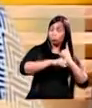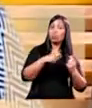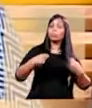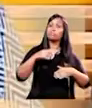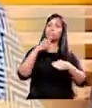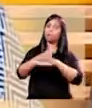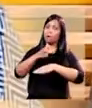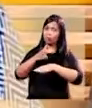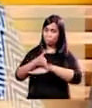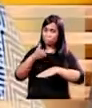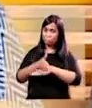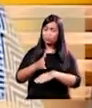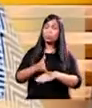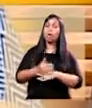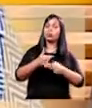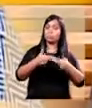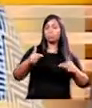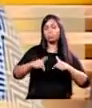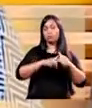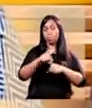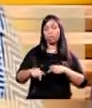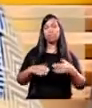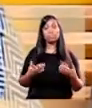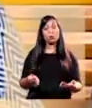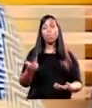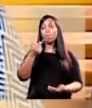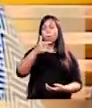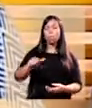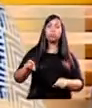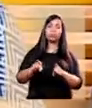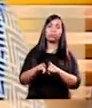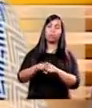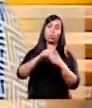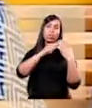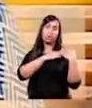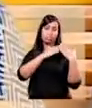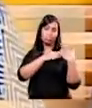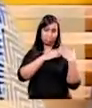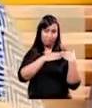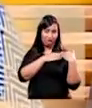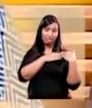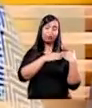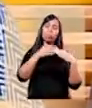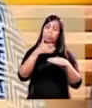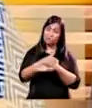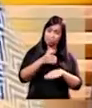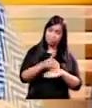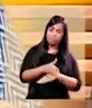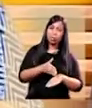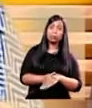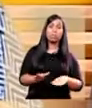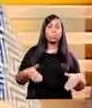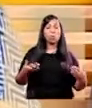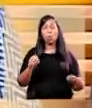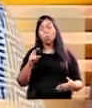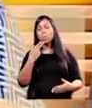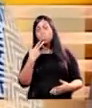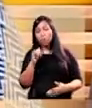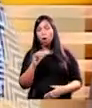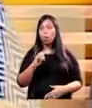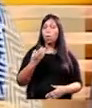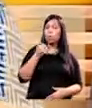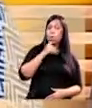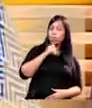sociais têm que participar dessas atividades, assim como um outro responsável participaria, né? Ou o